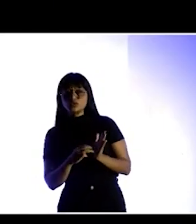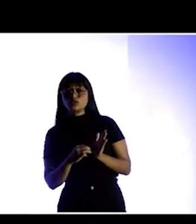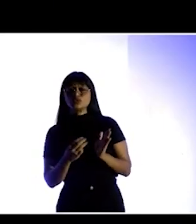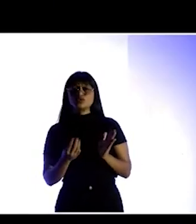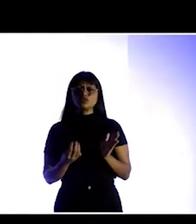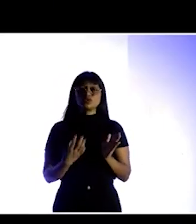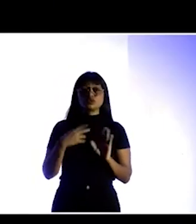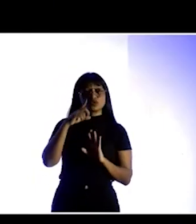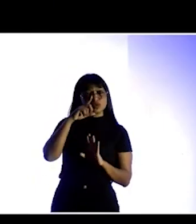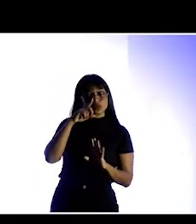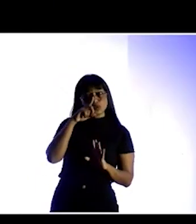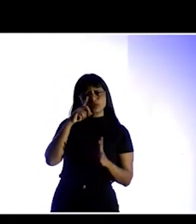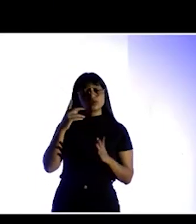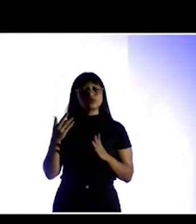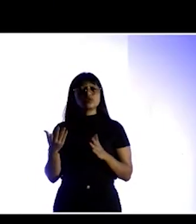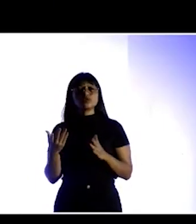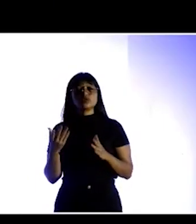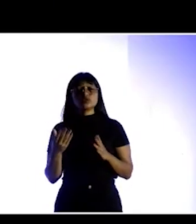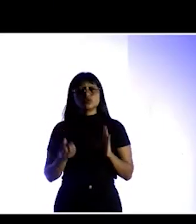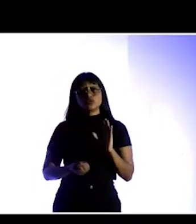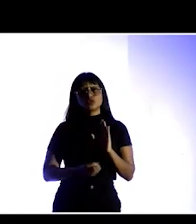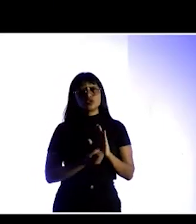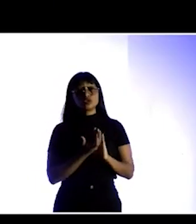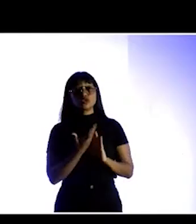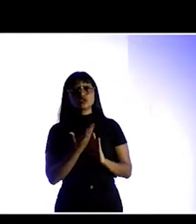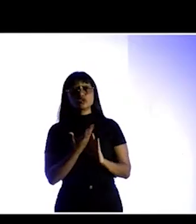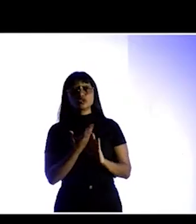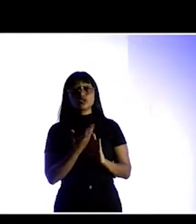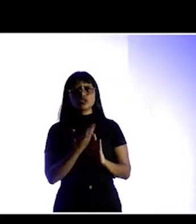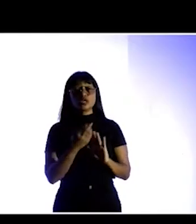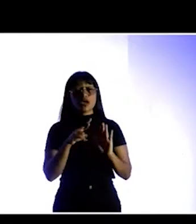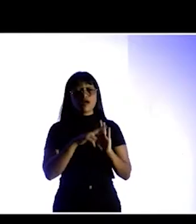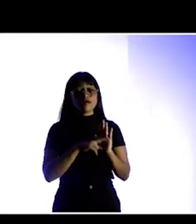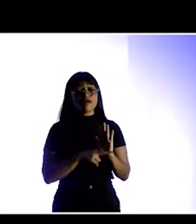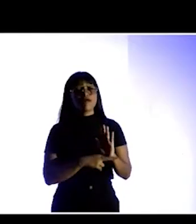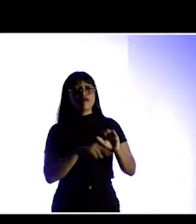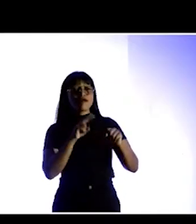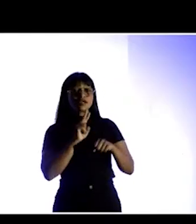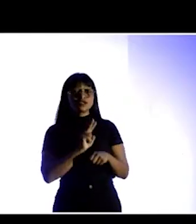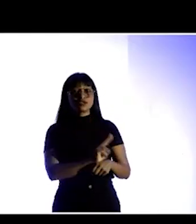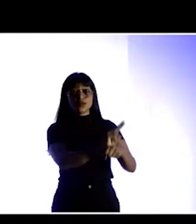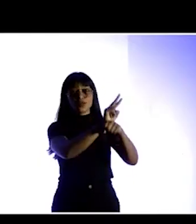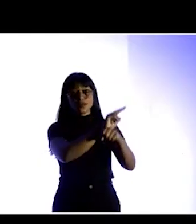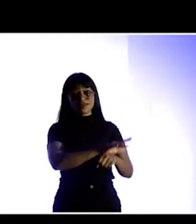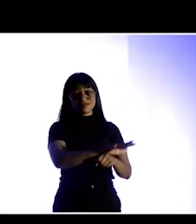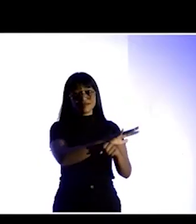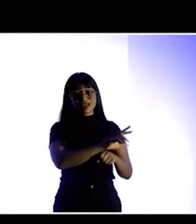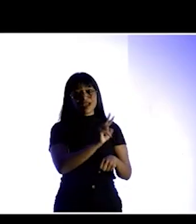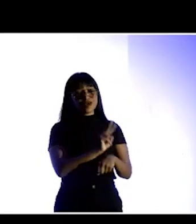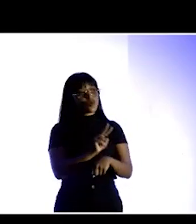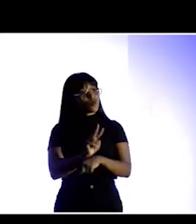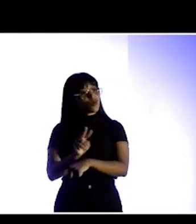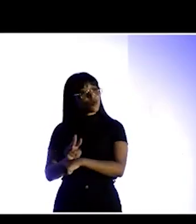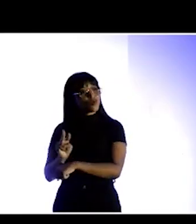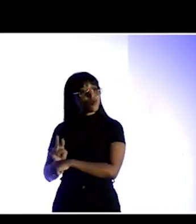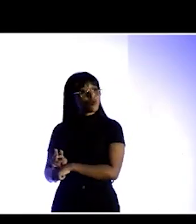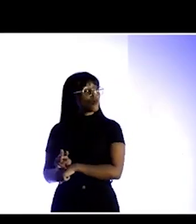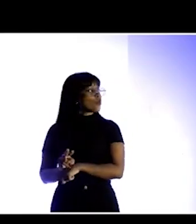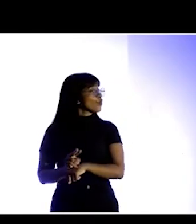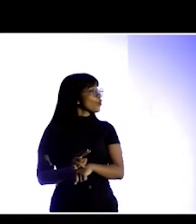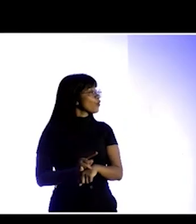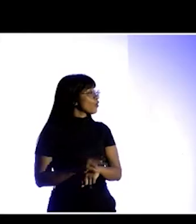novo risco, e a gente define novas áreas, ou uma intensificação daquelas áreas que já estão críticas. E, a partir disso, a gente trabalha com medidas de